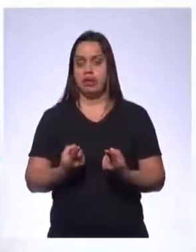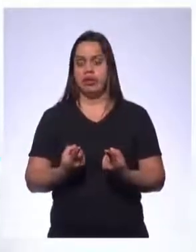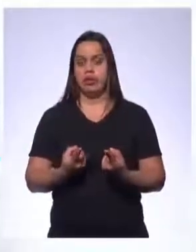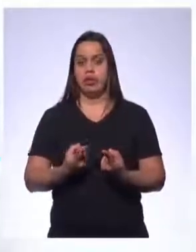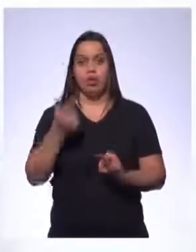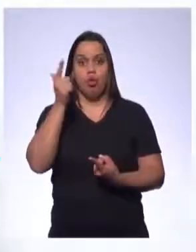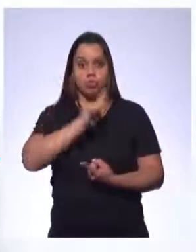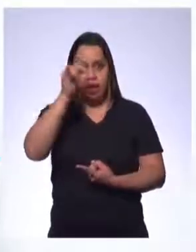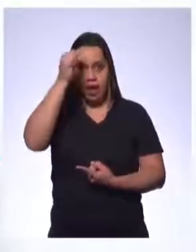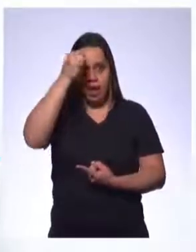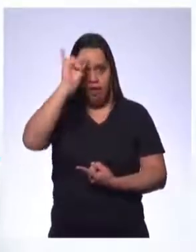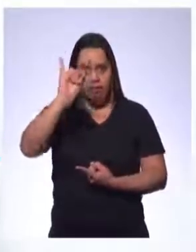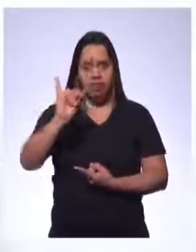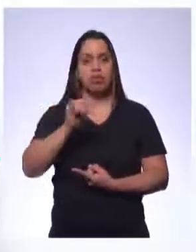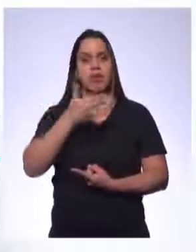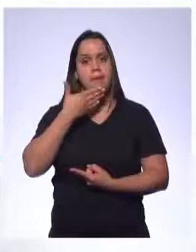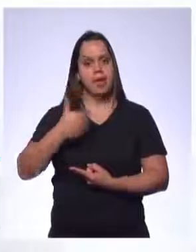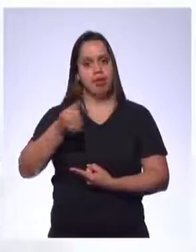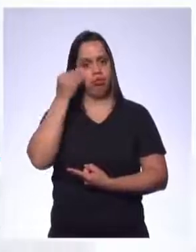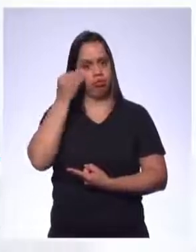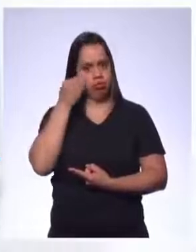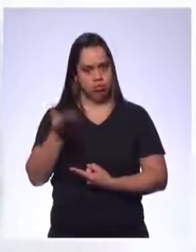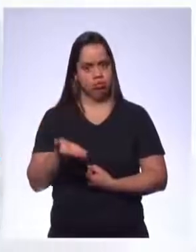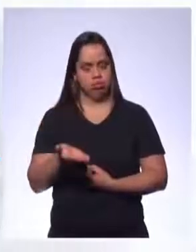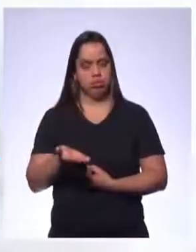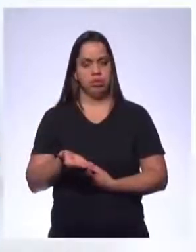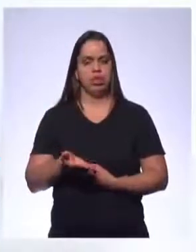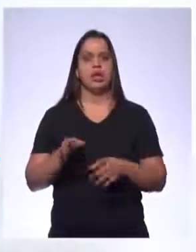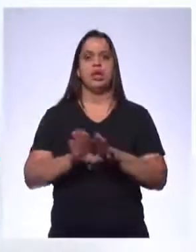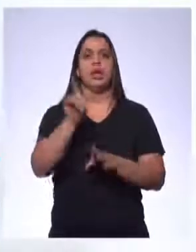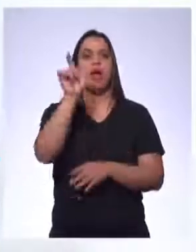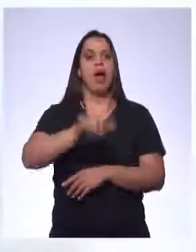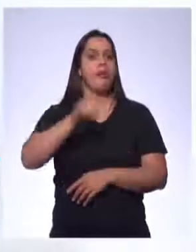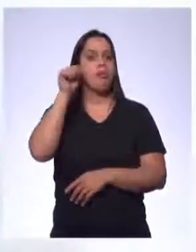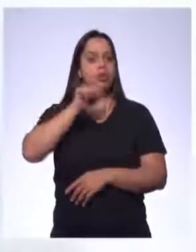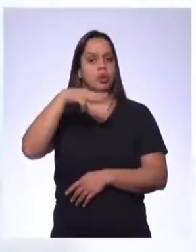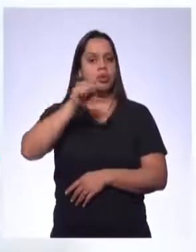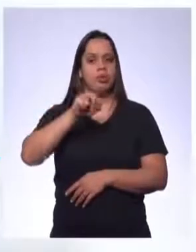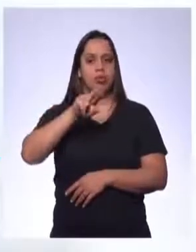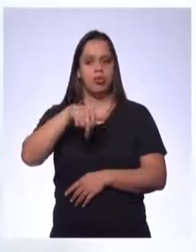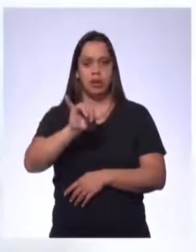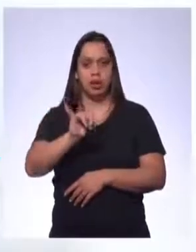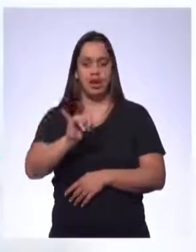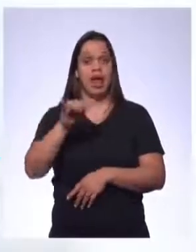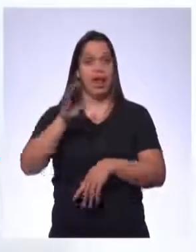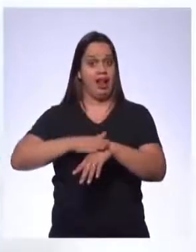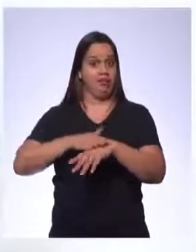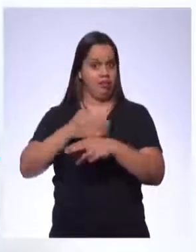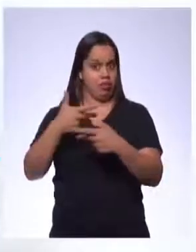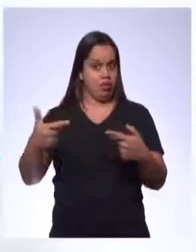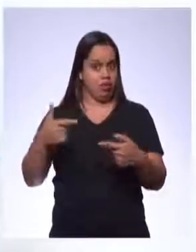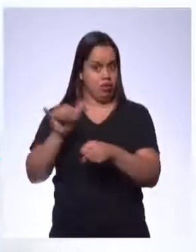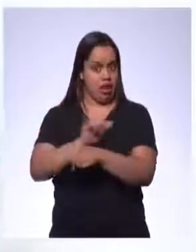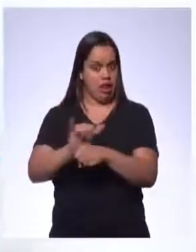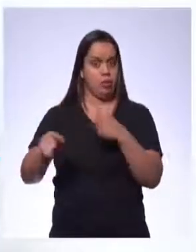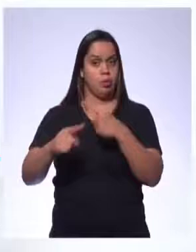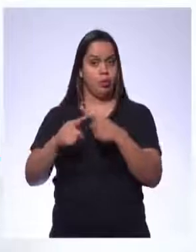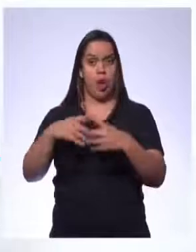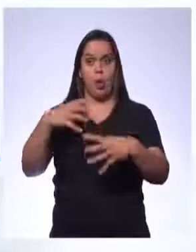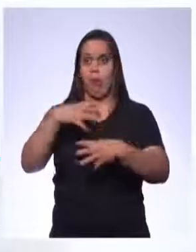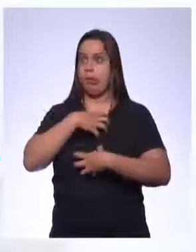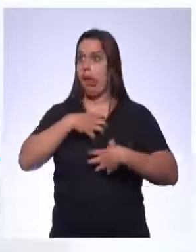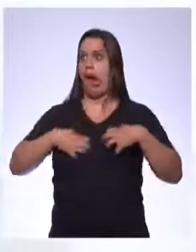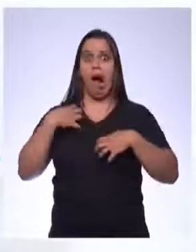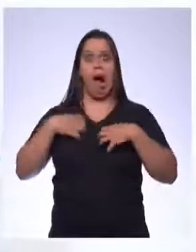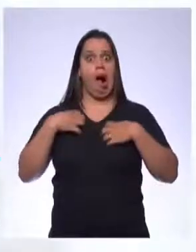melhor. Agora, é claro, ali a Mary Montagu foi num momento de desespero. De acordo com os registros